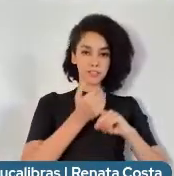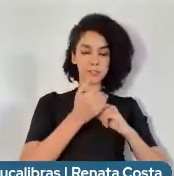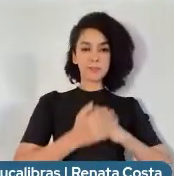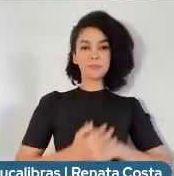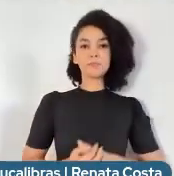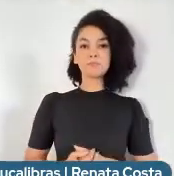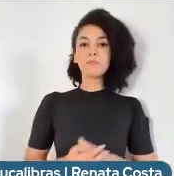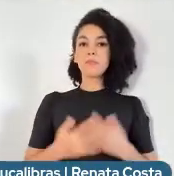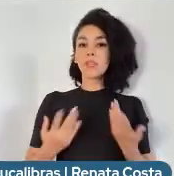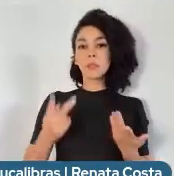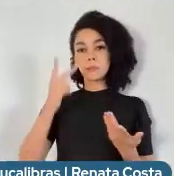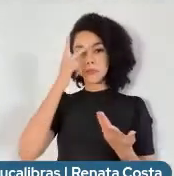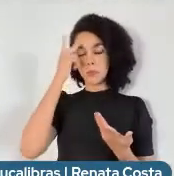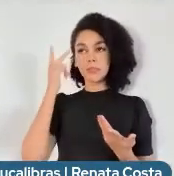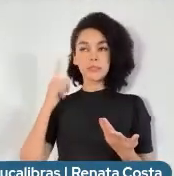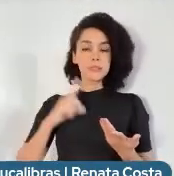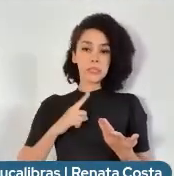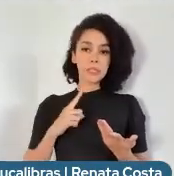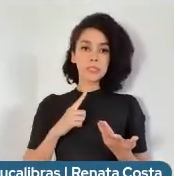que tiverem